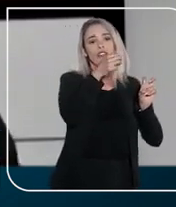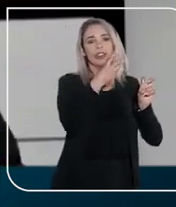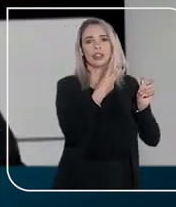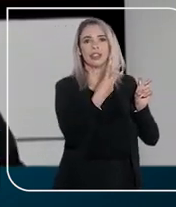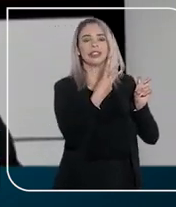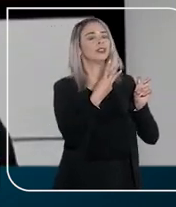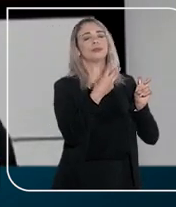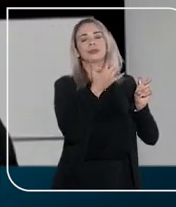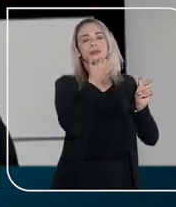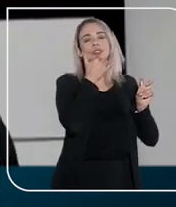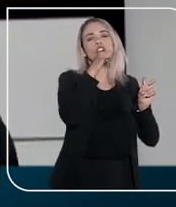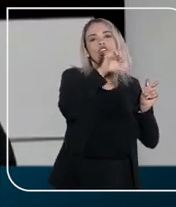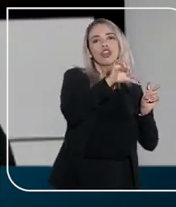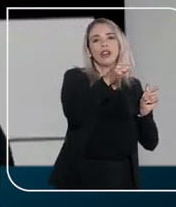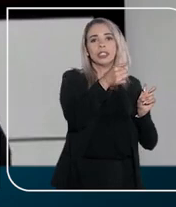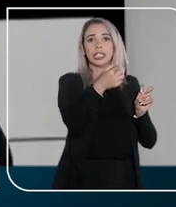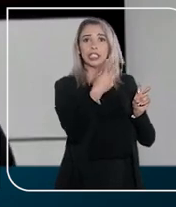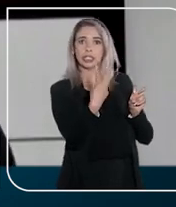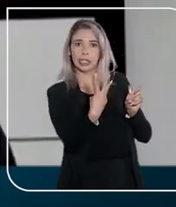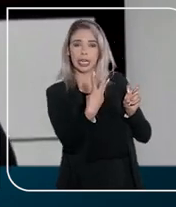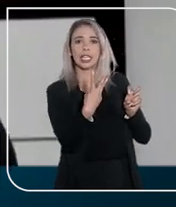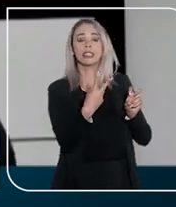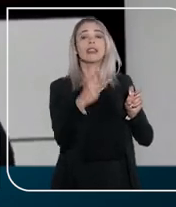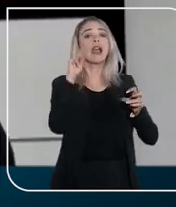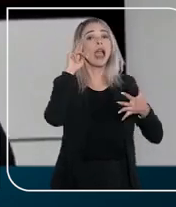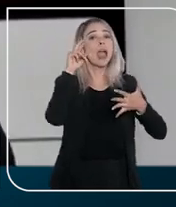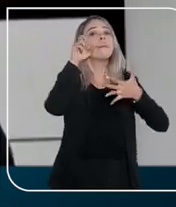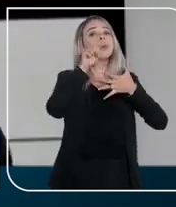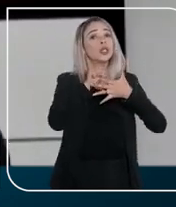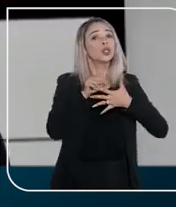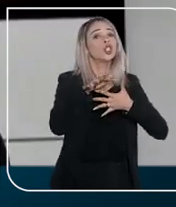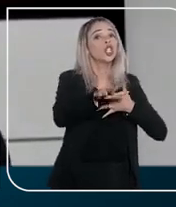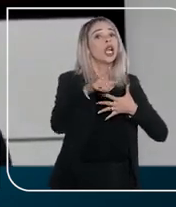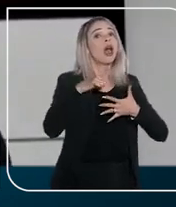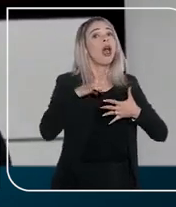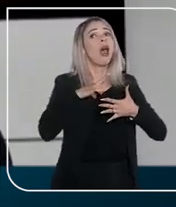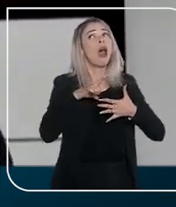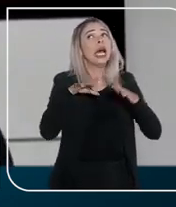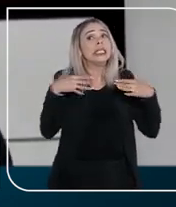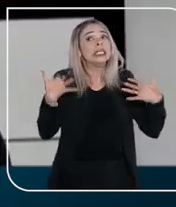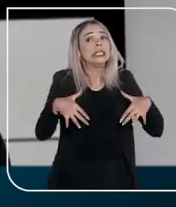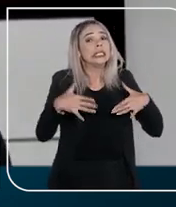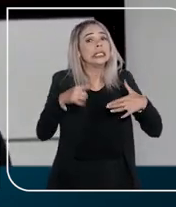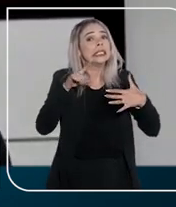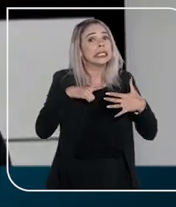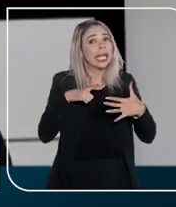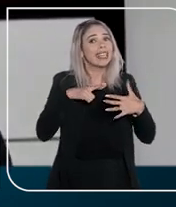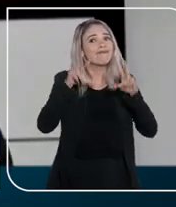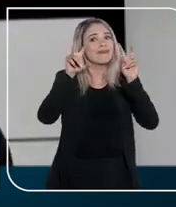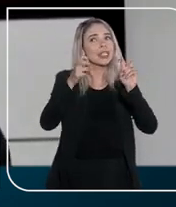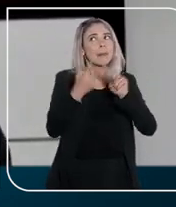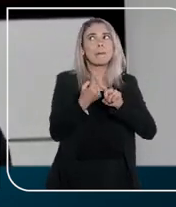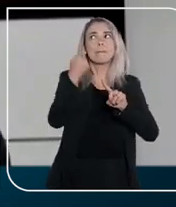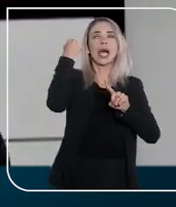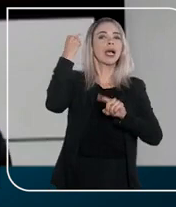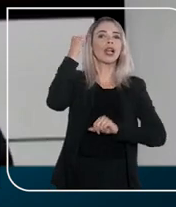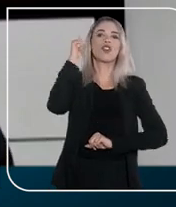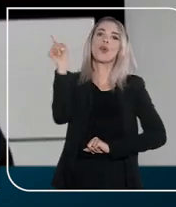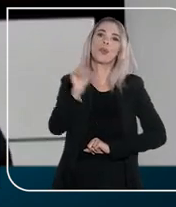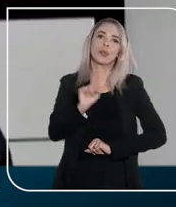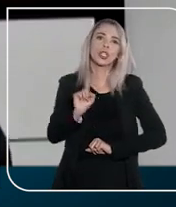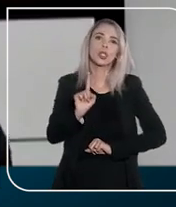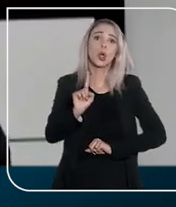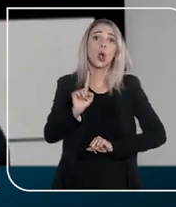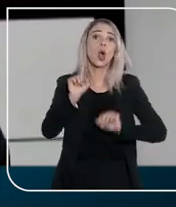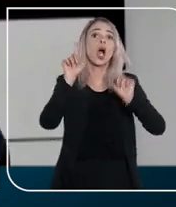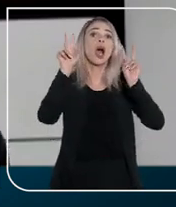973, também de repercussão geral, ele disse: olha, veja bem, aqui tem um ponto que nós não pensamos quando decidimos o tema 335. E a situação da